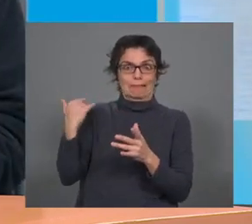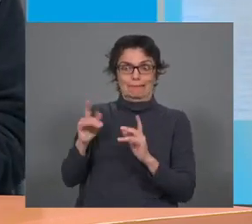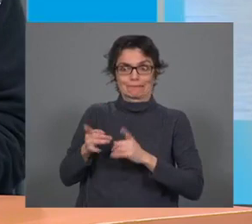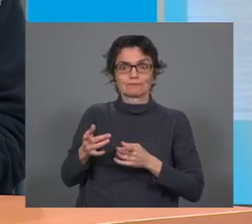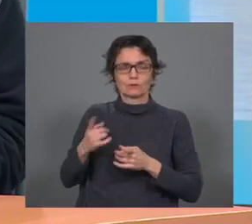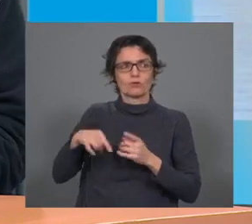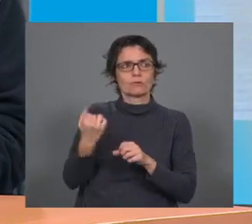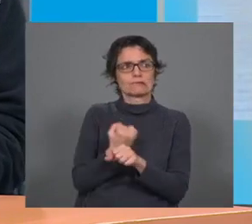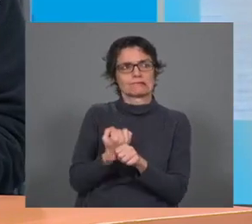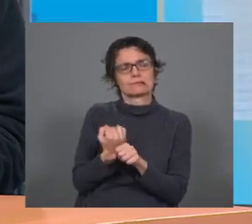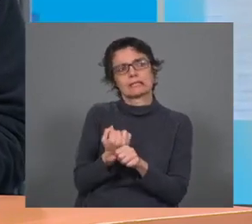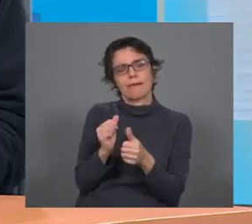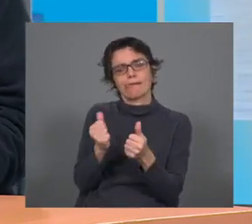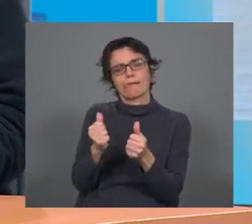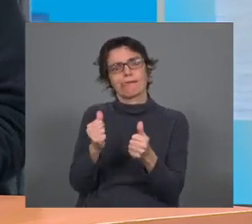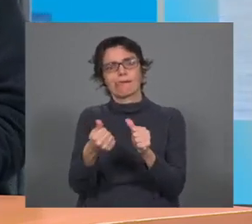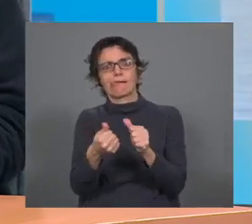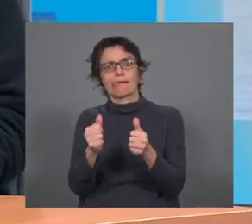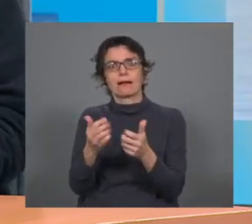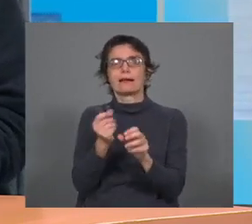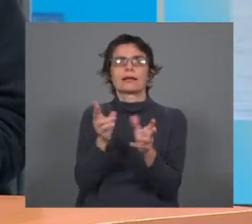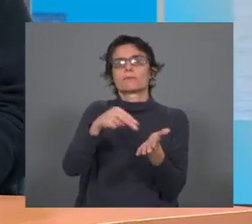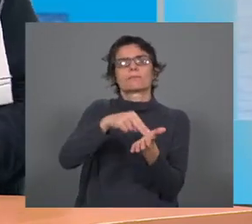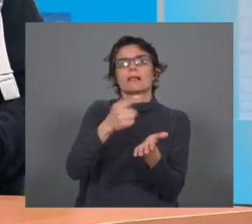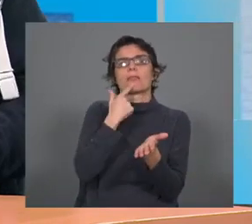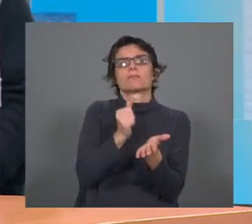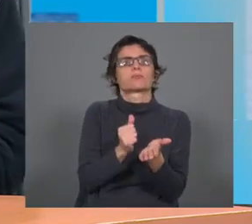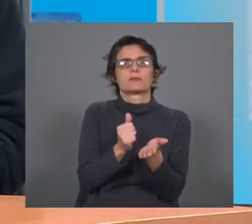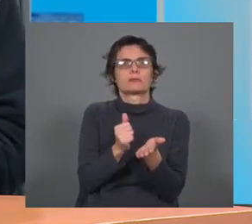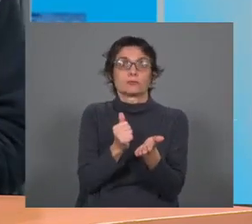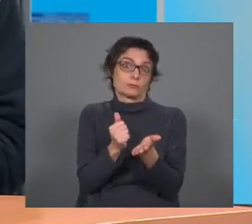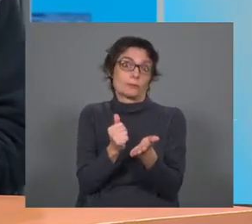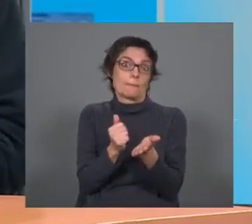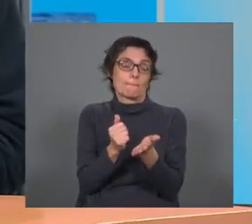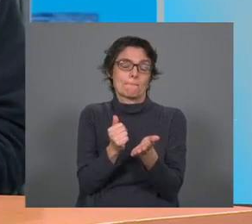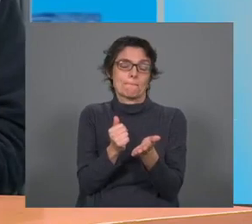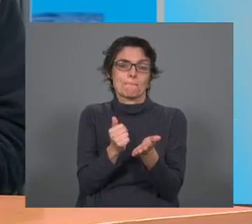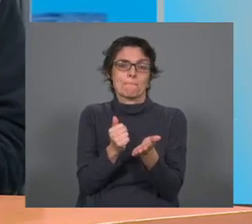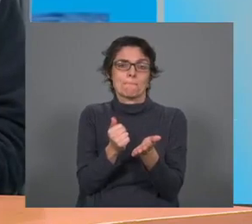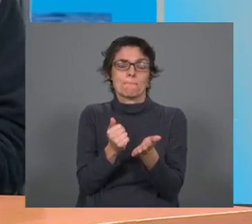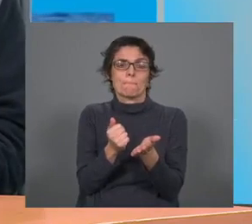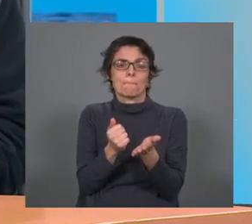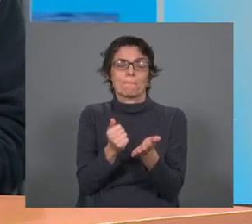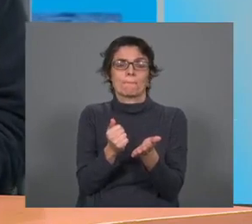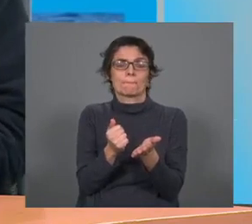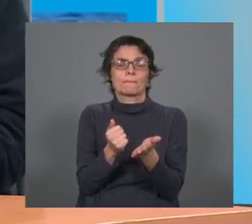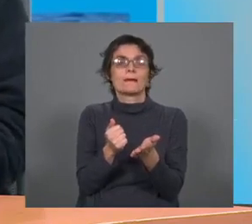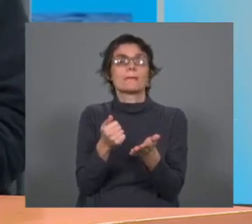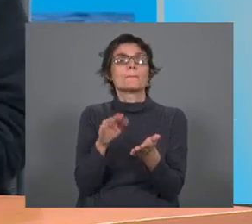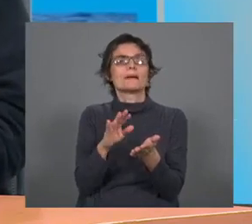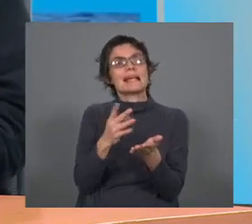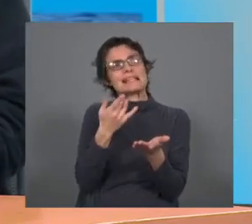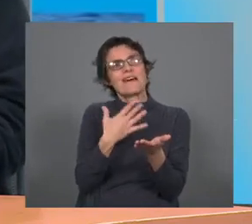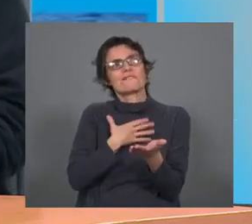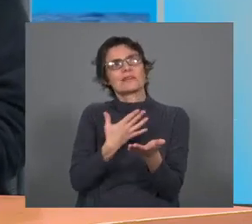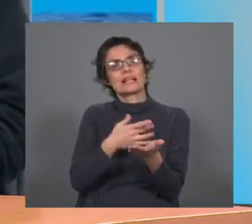diversas atividades que não podem ser presenciais, não é? Como costumávamos ter. As serenatas